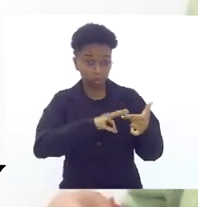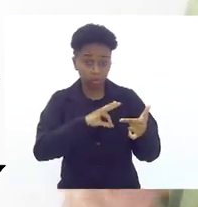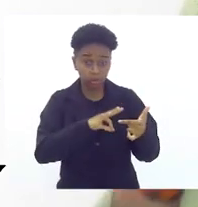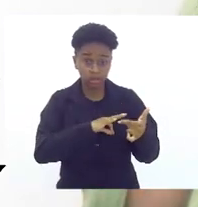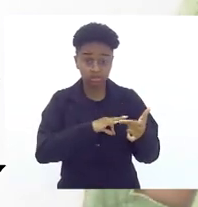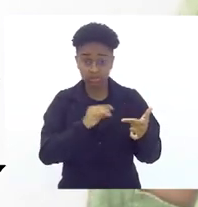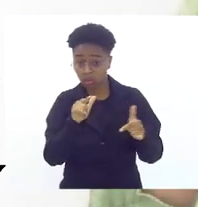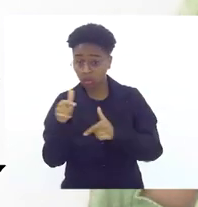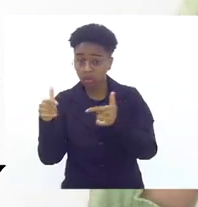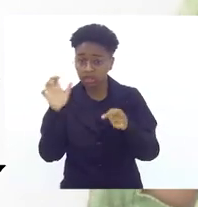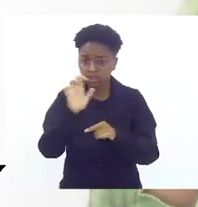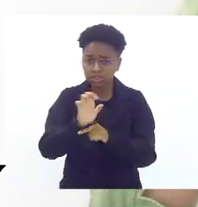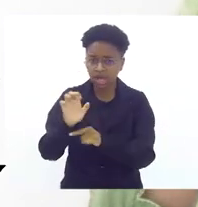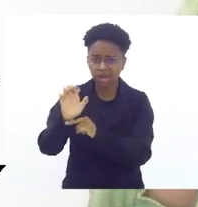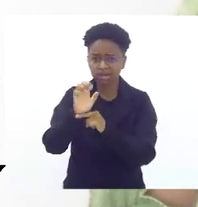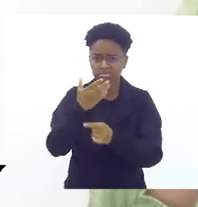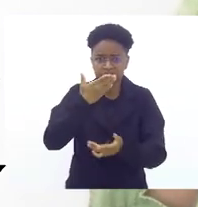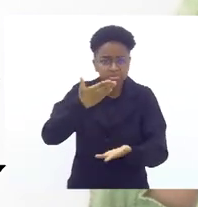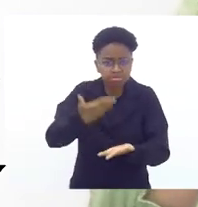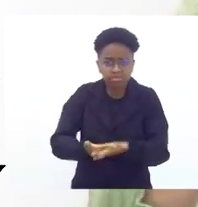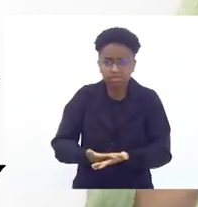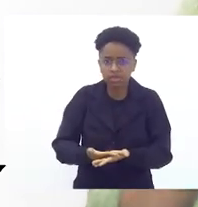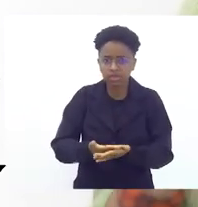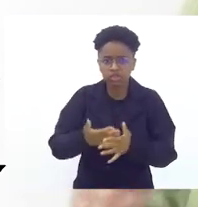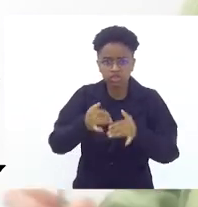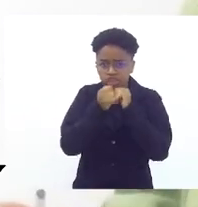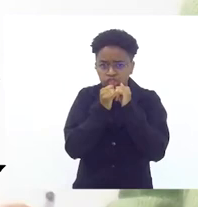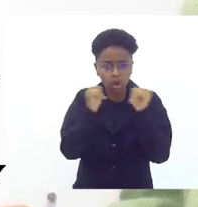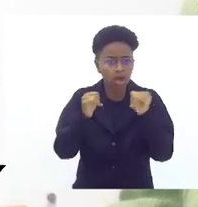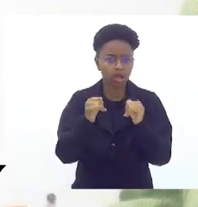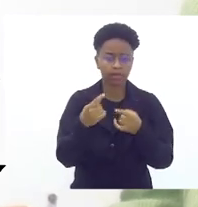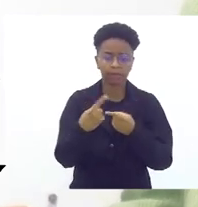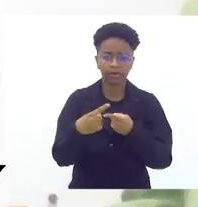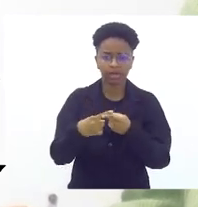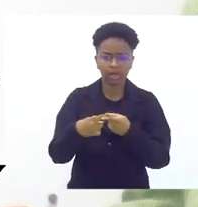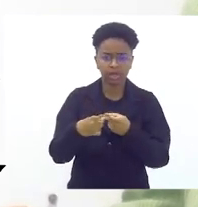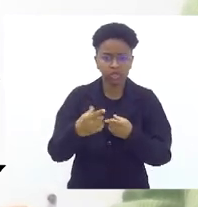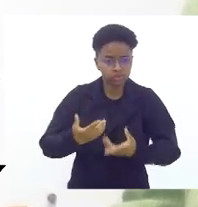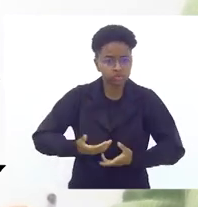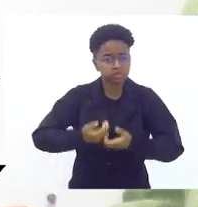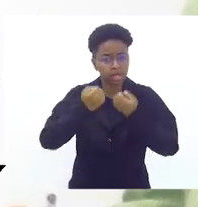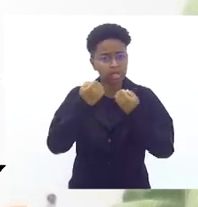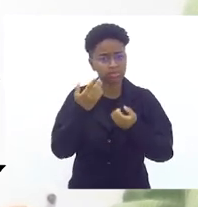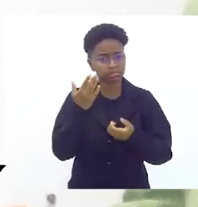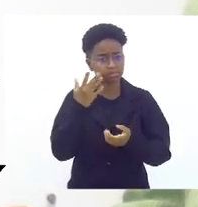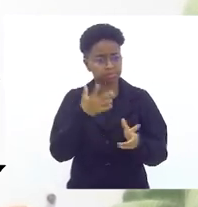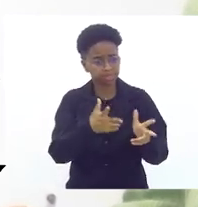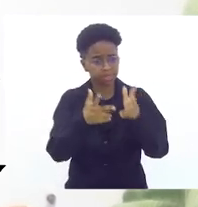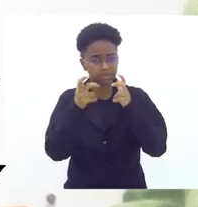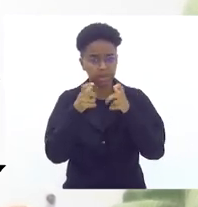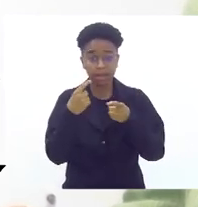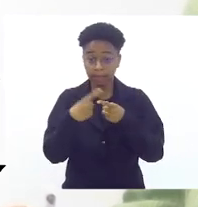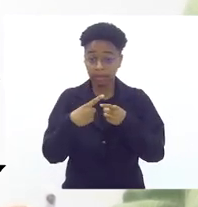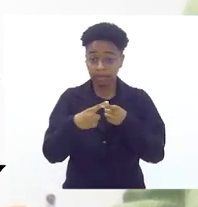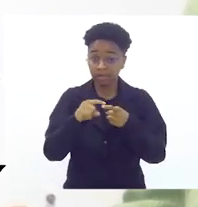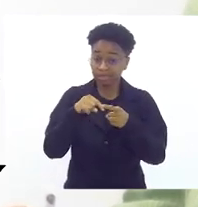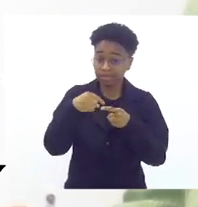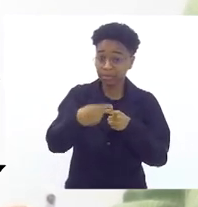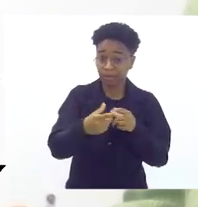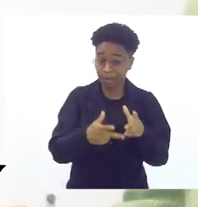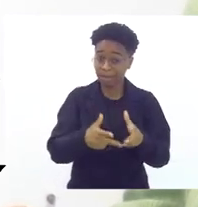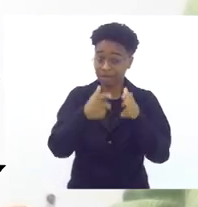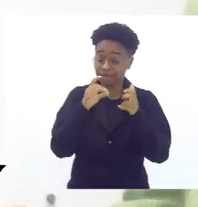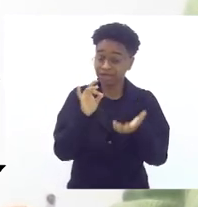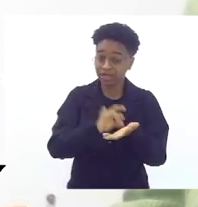de outros estados ficam surpresos e chocados e assombrados a depois terem confirmadas